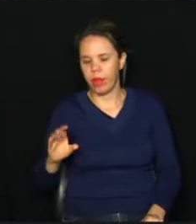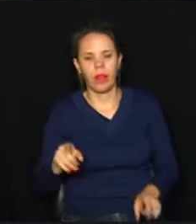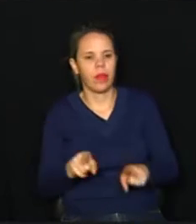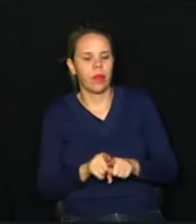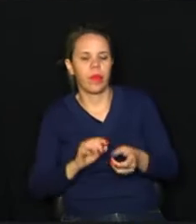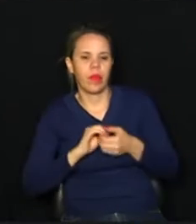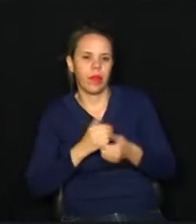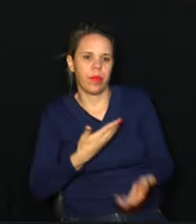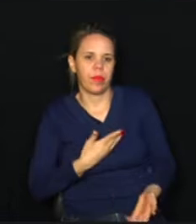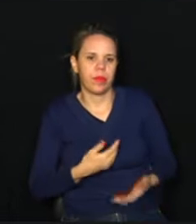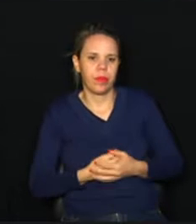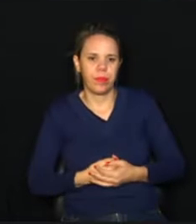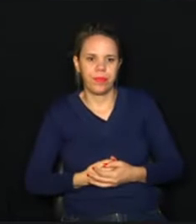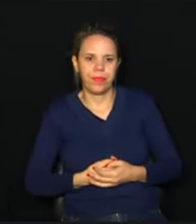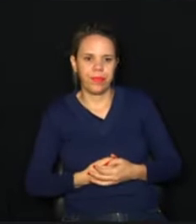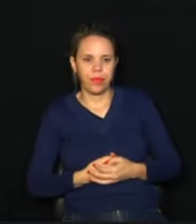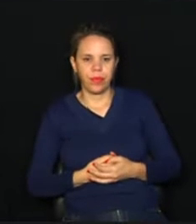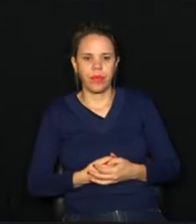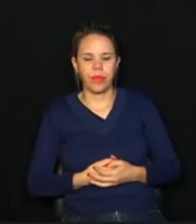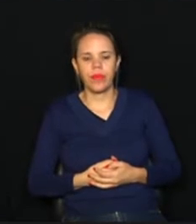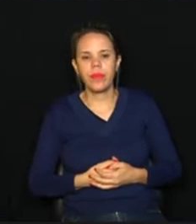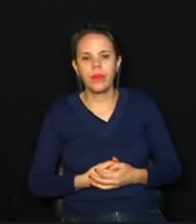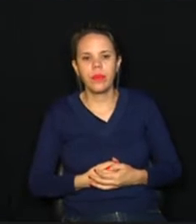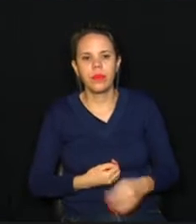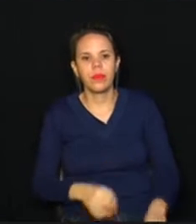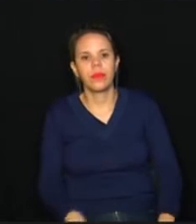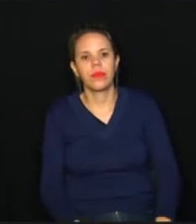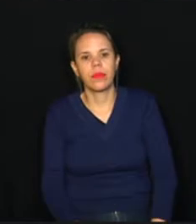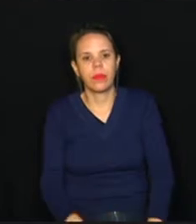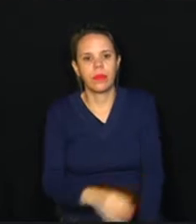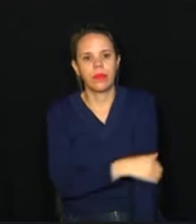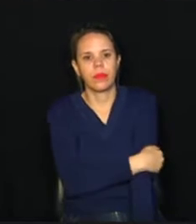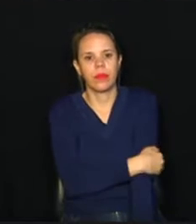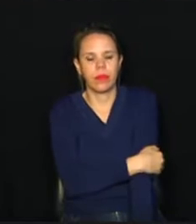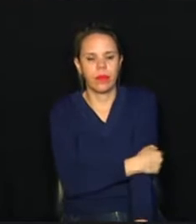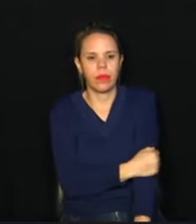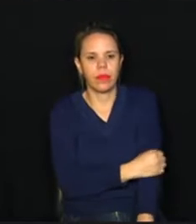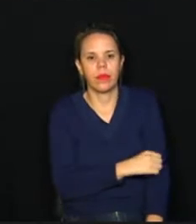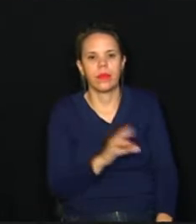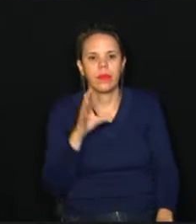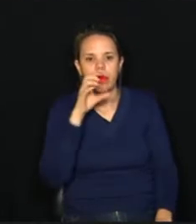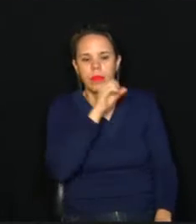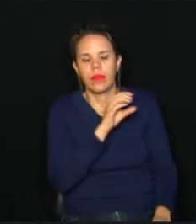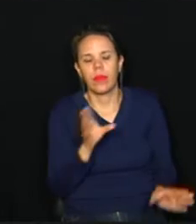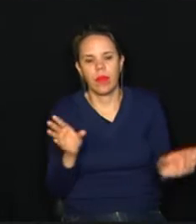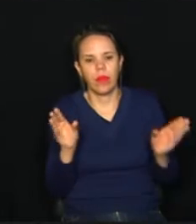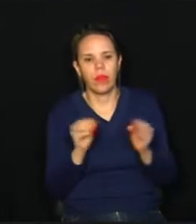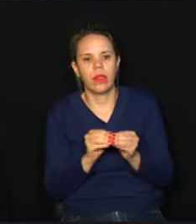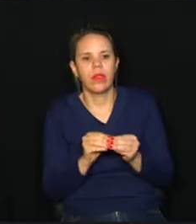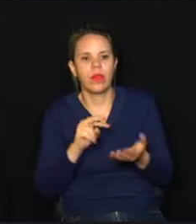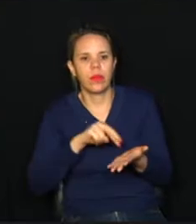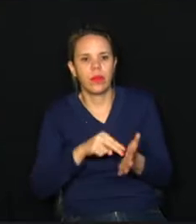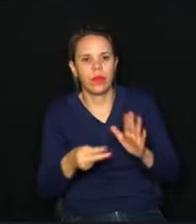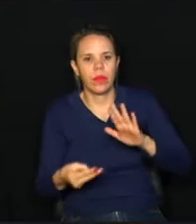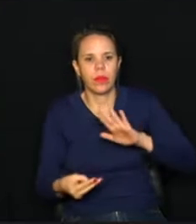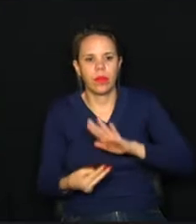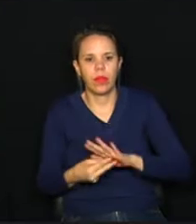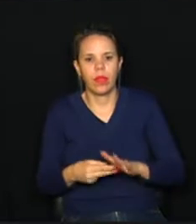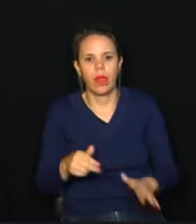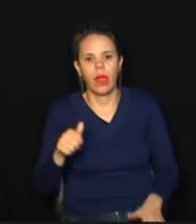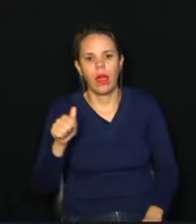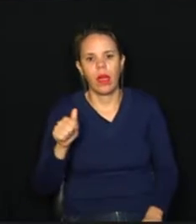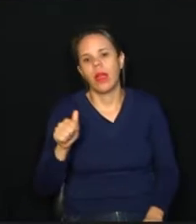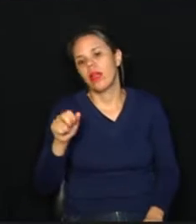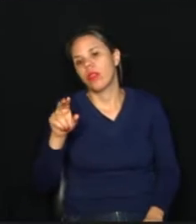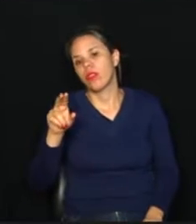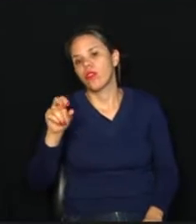demais colegas. Eu vou sintetizar rapidamente o significado da SUSEM no contexto